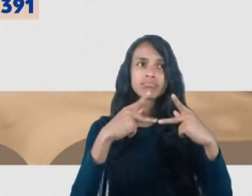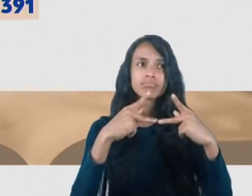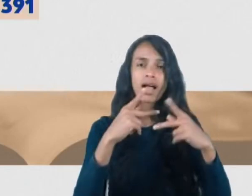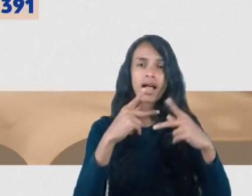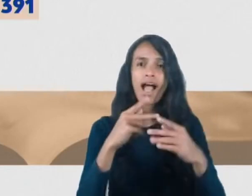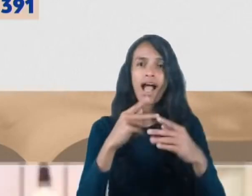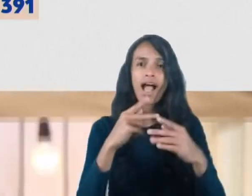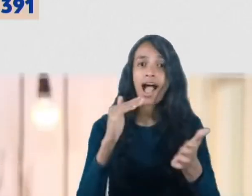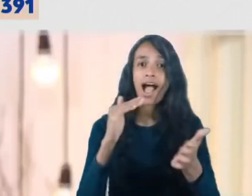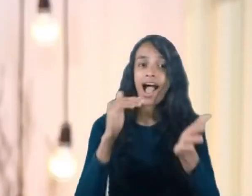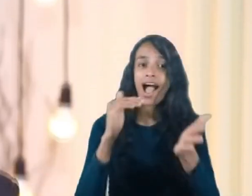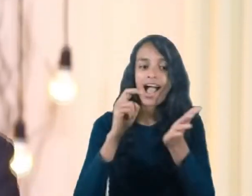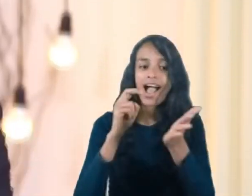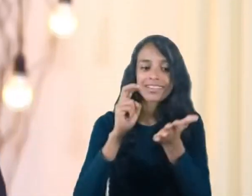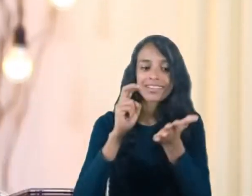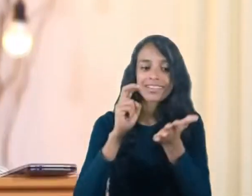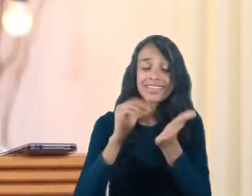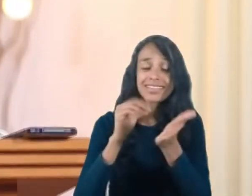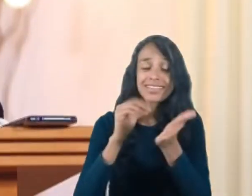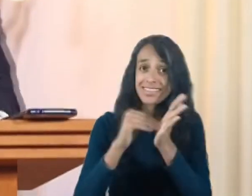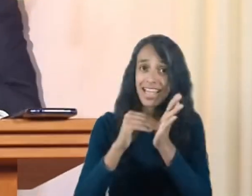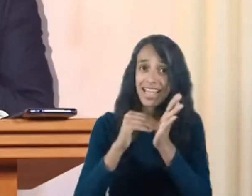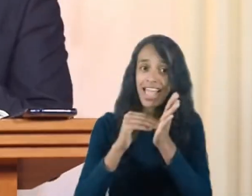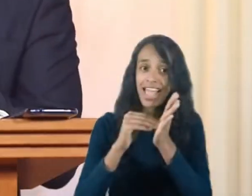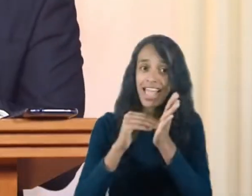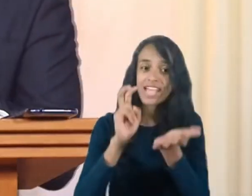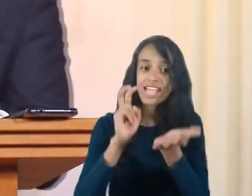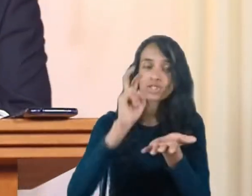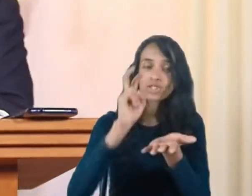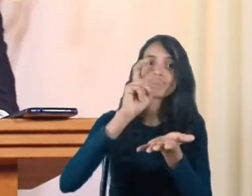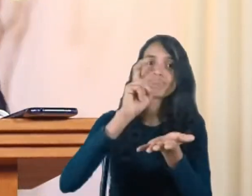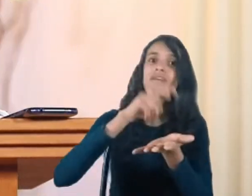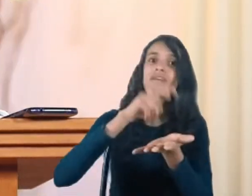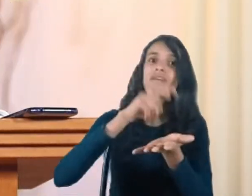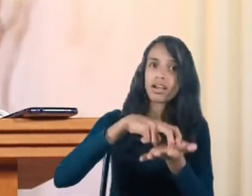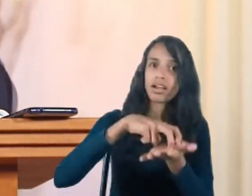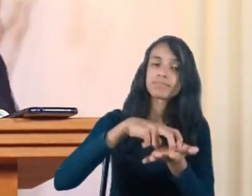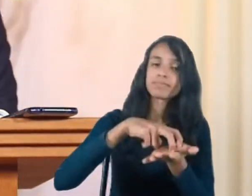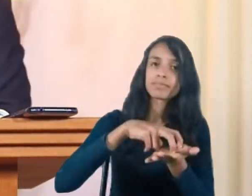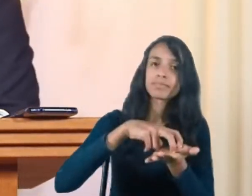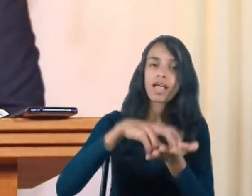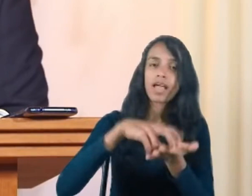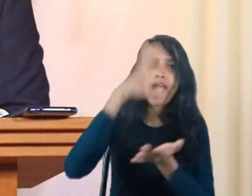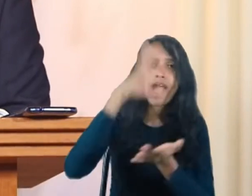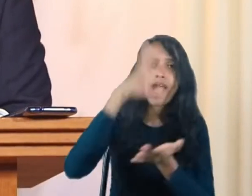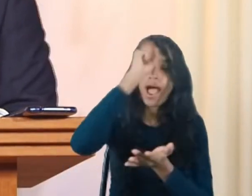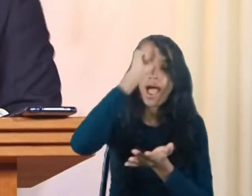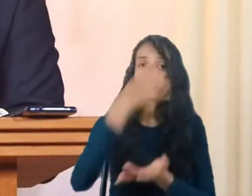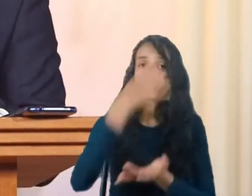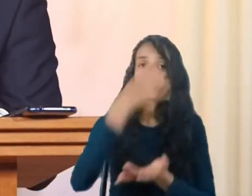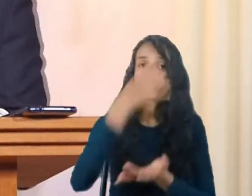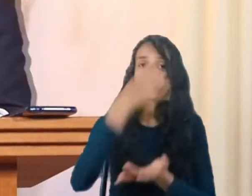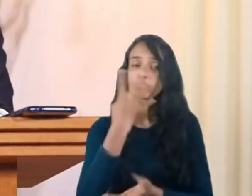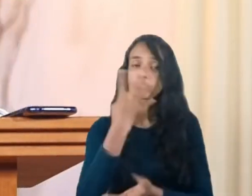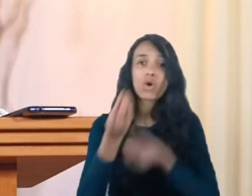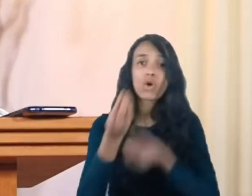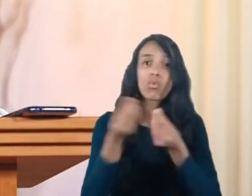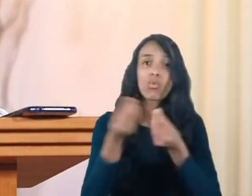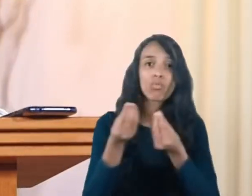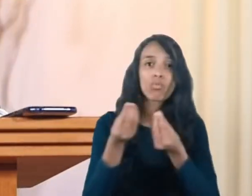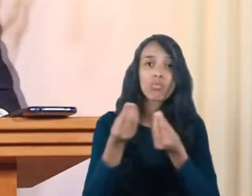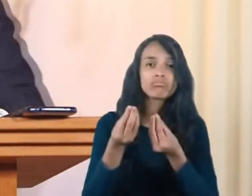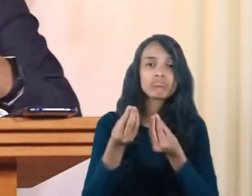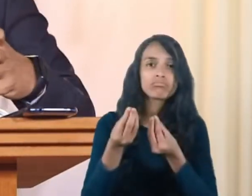dia amanhecer. Quarta coisa que nós aprendemos para conquistar os jovens para Cristo. Não adianta nada